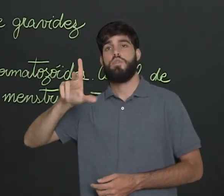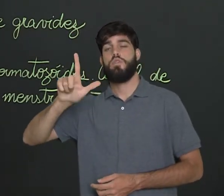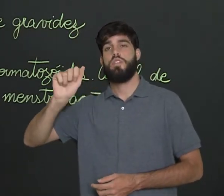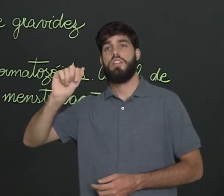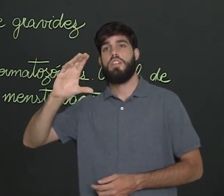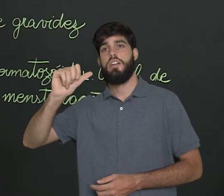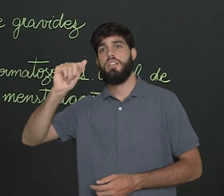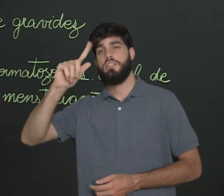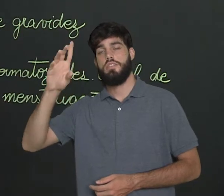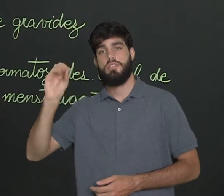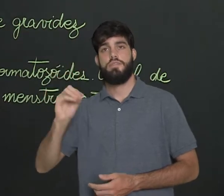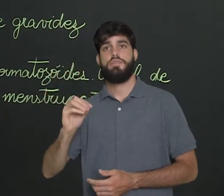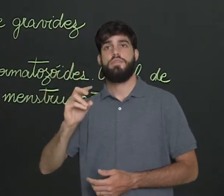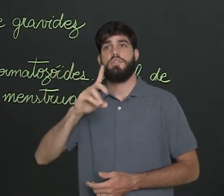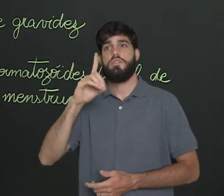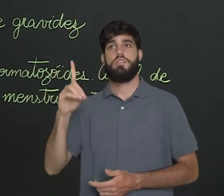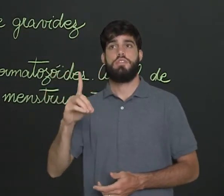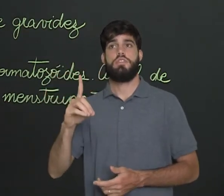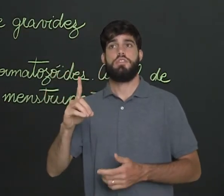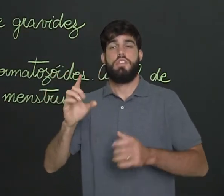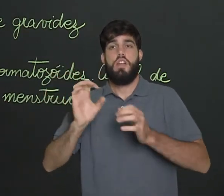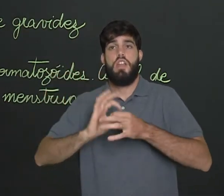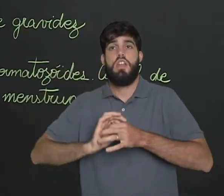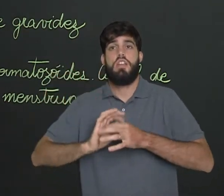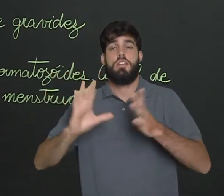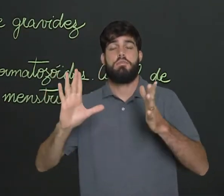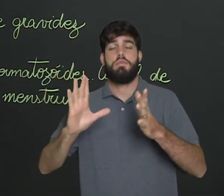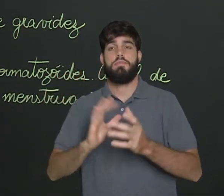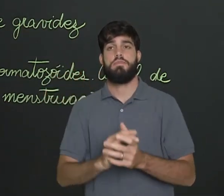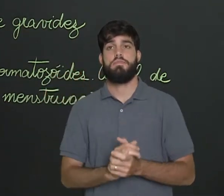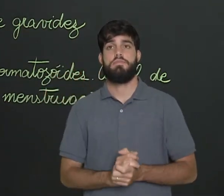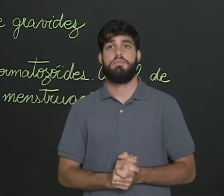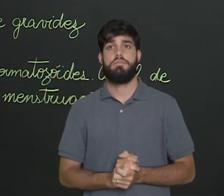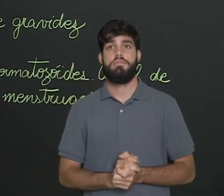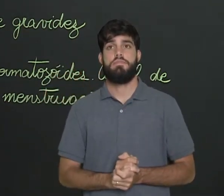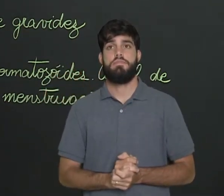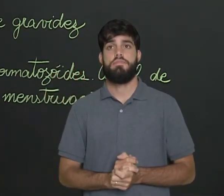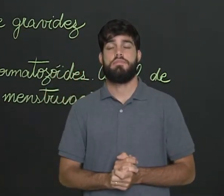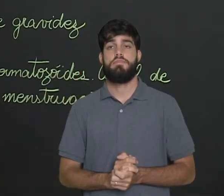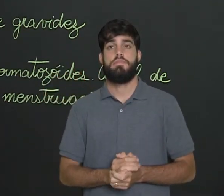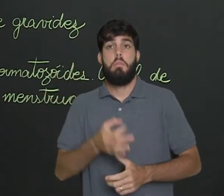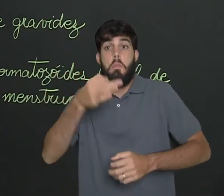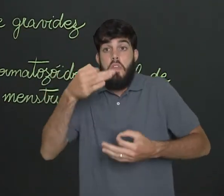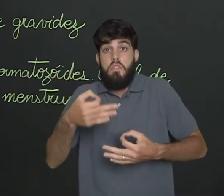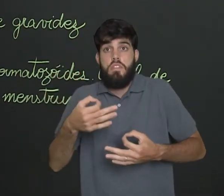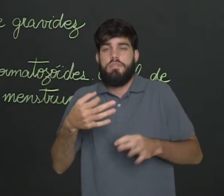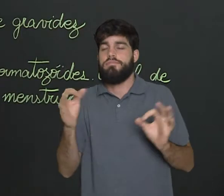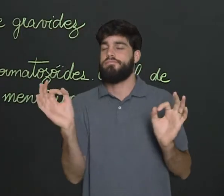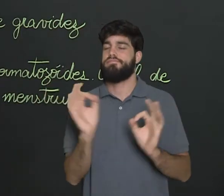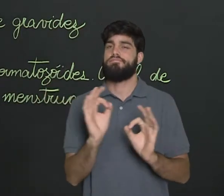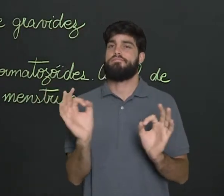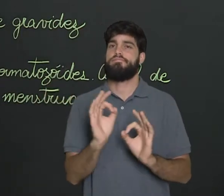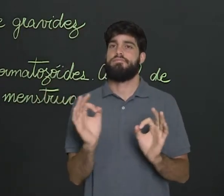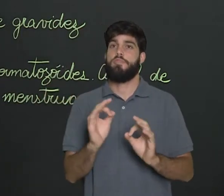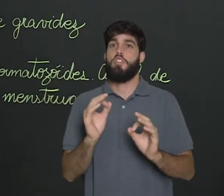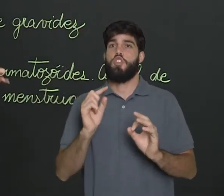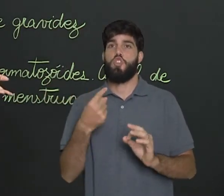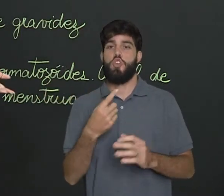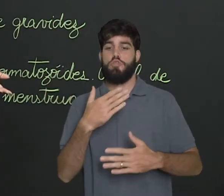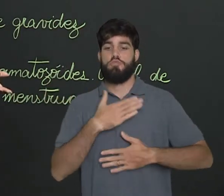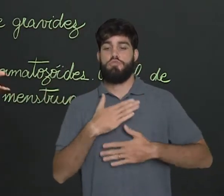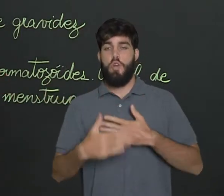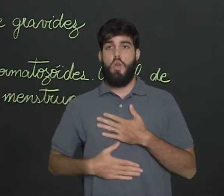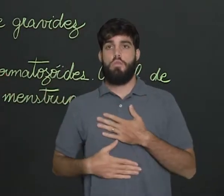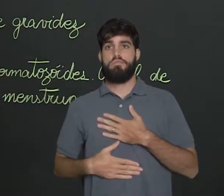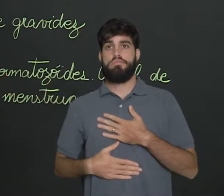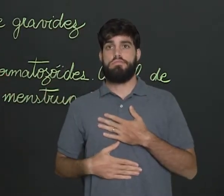da ovulação. É o dia, então, que esse ovócito, ele é liberado desse ovário. Exato, perfeito, de